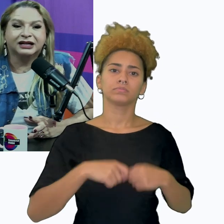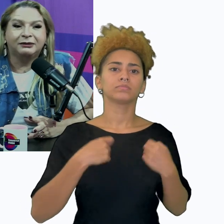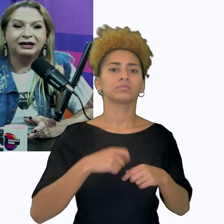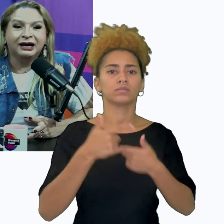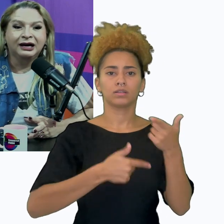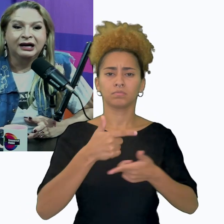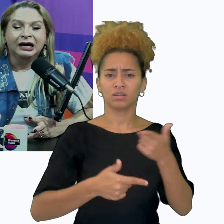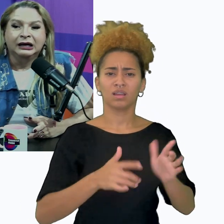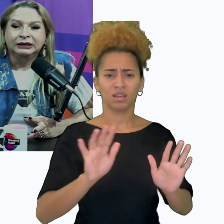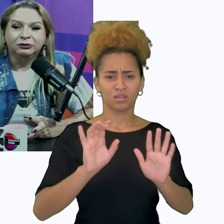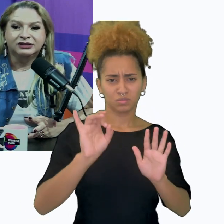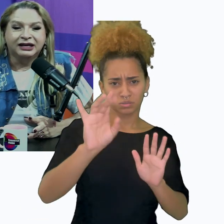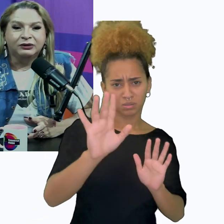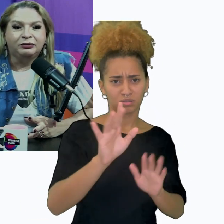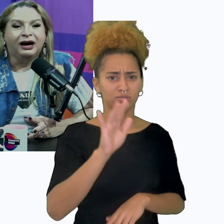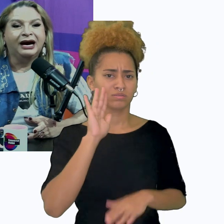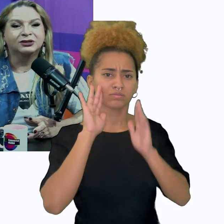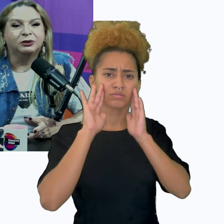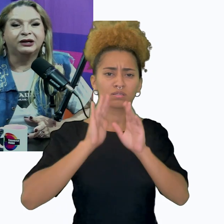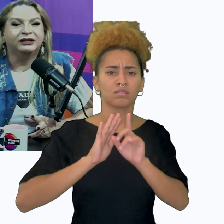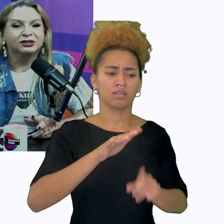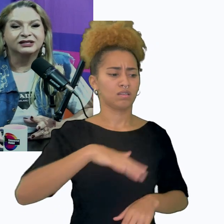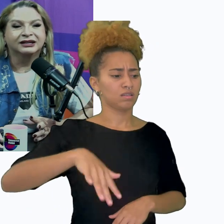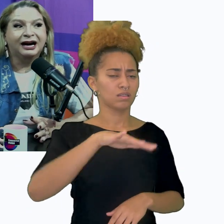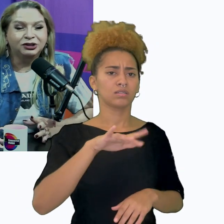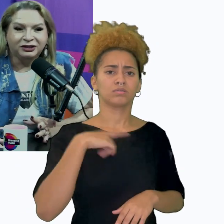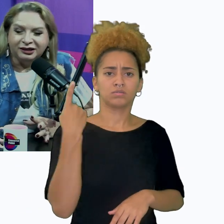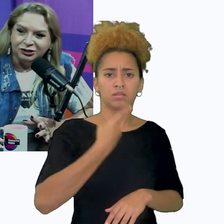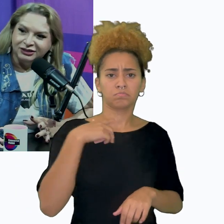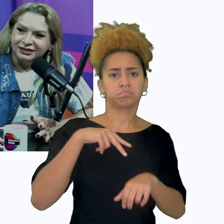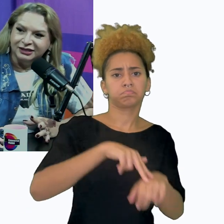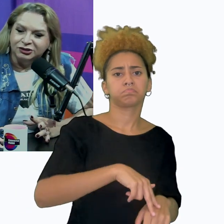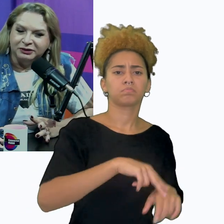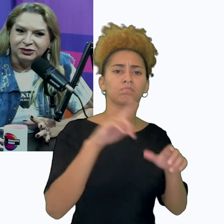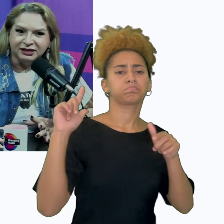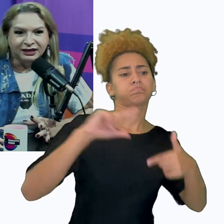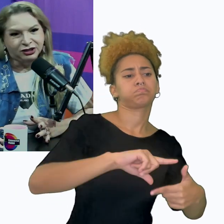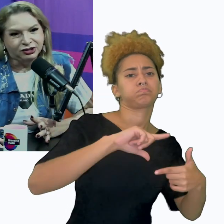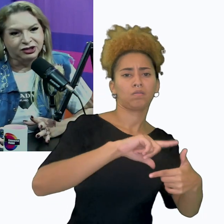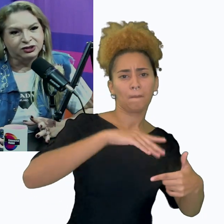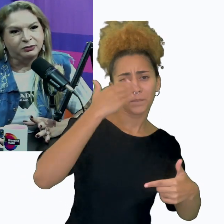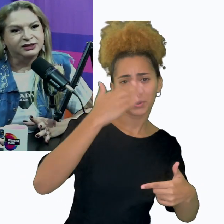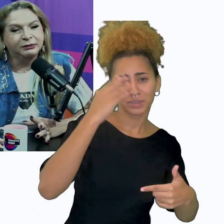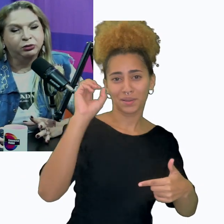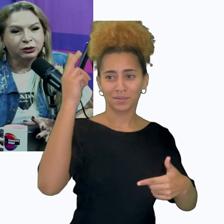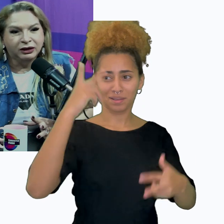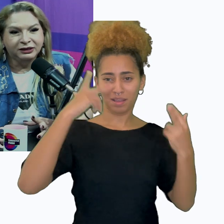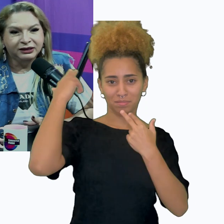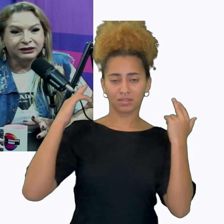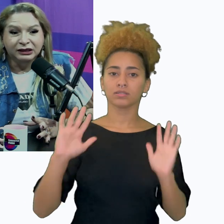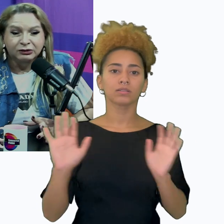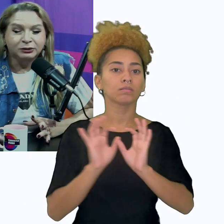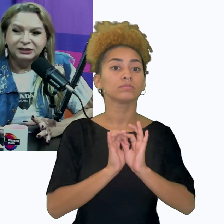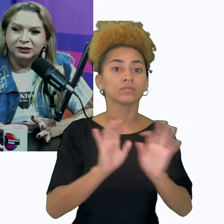precisamos trabalhar. Não nos queiram empurrar só para aquilo que a sociedade quer que a gente seja. Porque a sociedade acha que a gente só pode ser puta ou